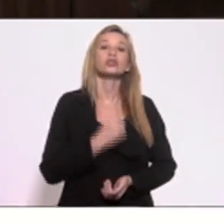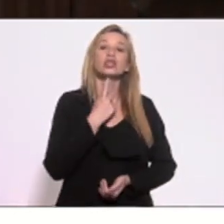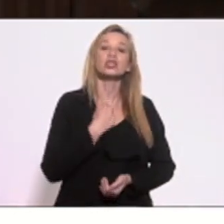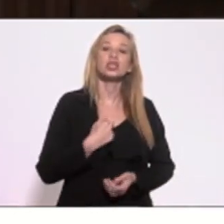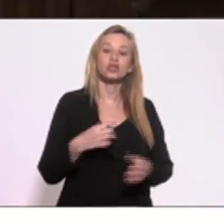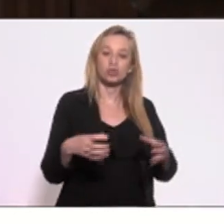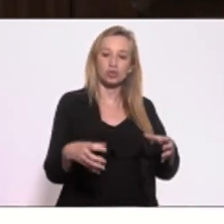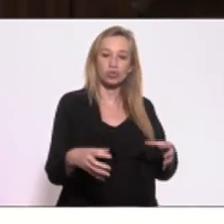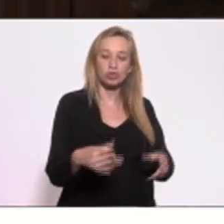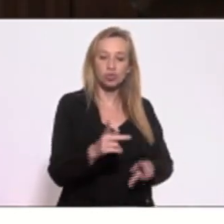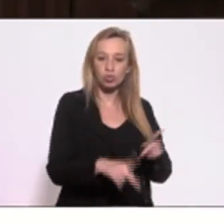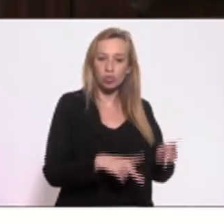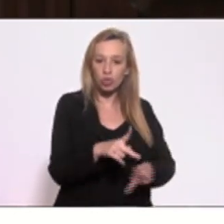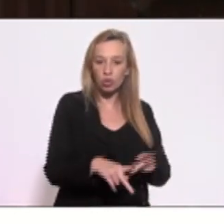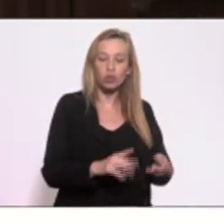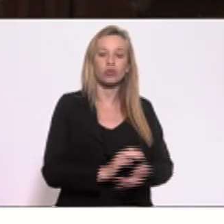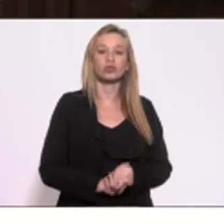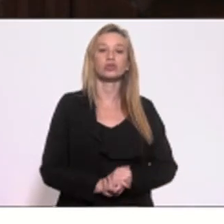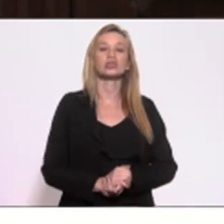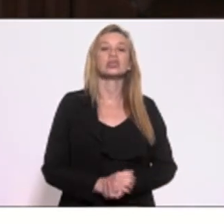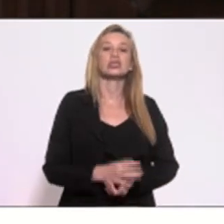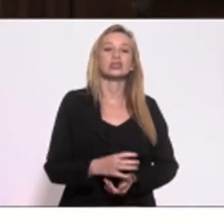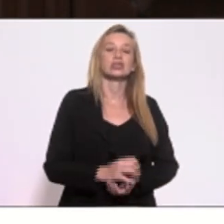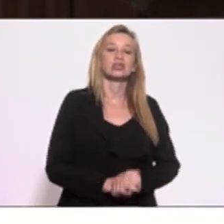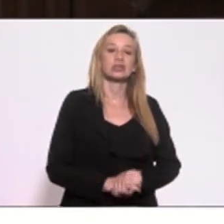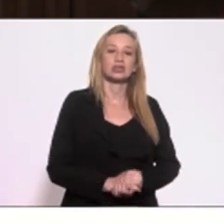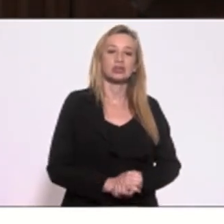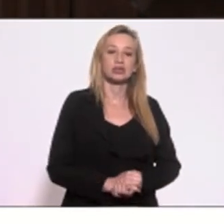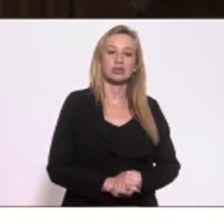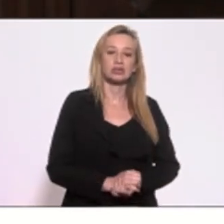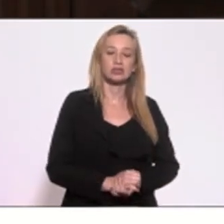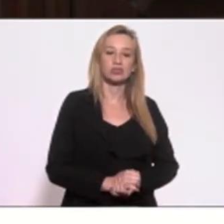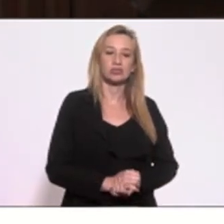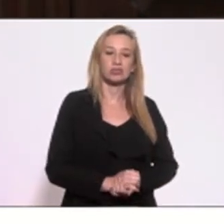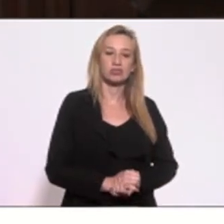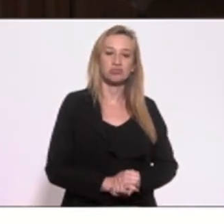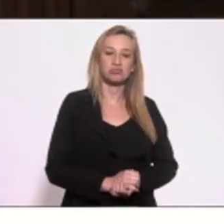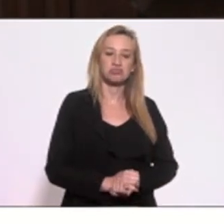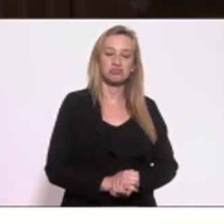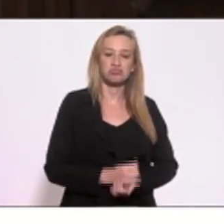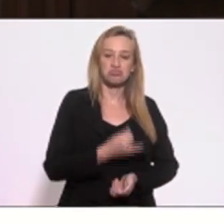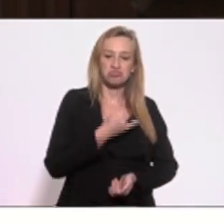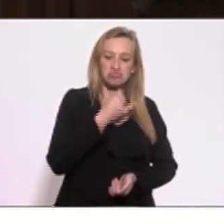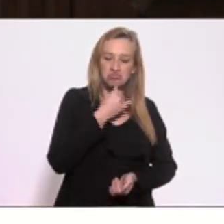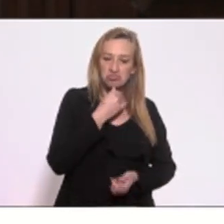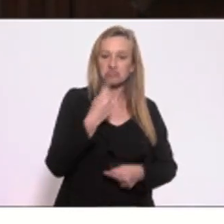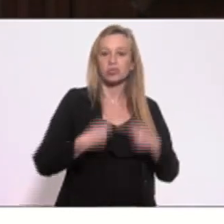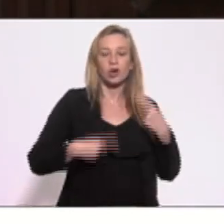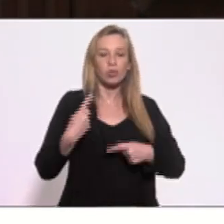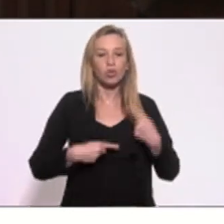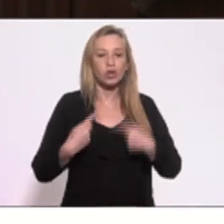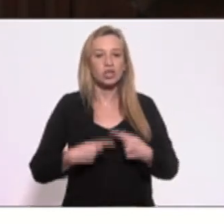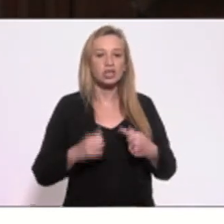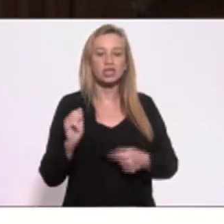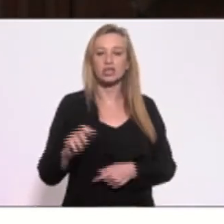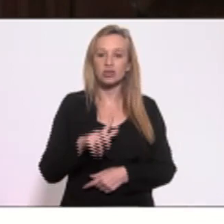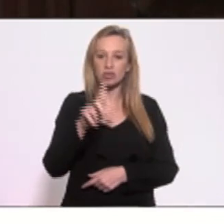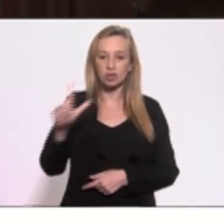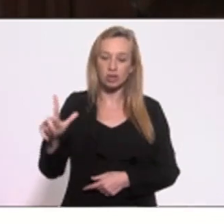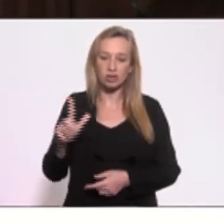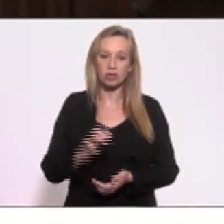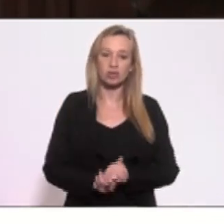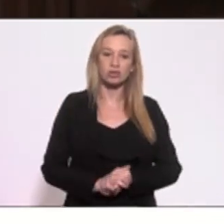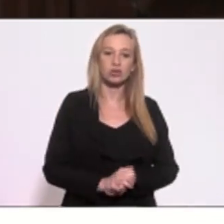comunitários que se sentem ameaçados por uma política nacional que não vale